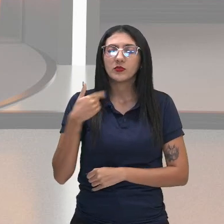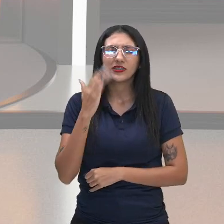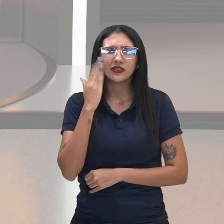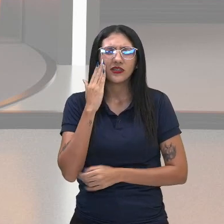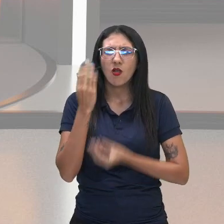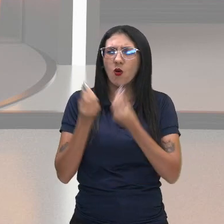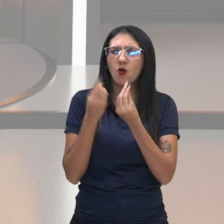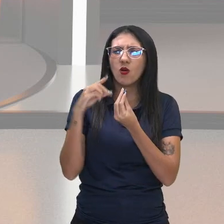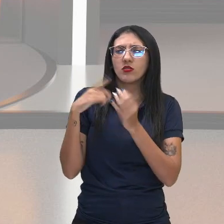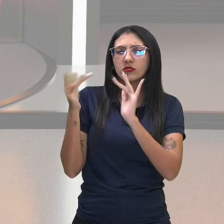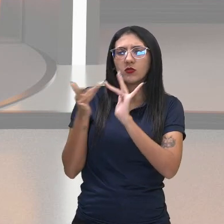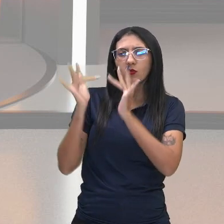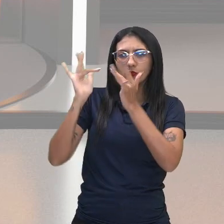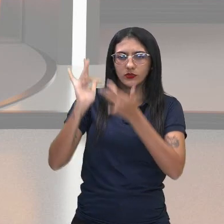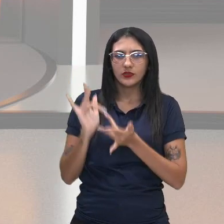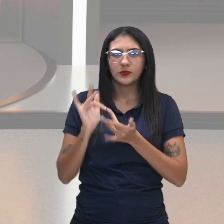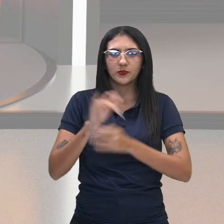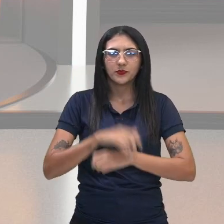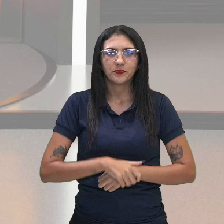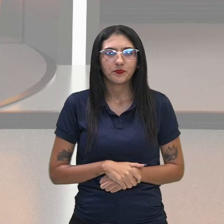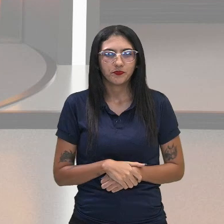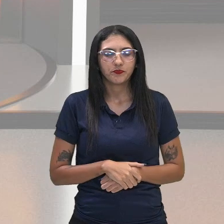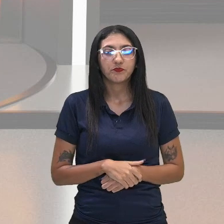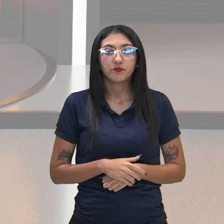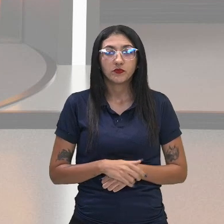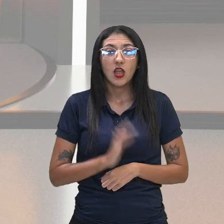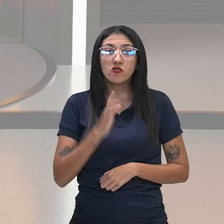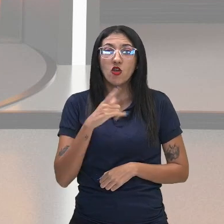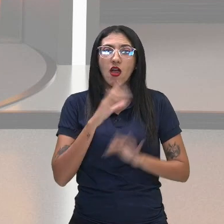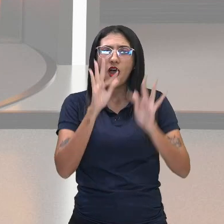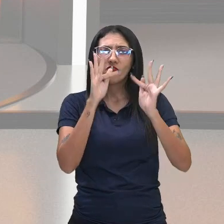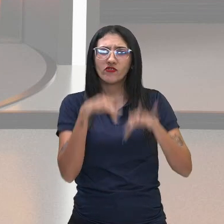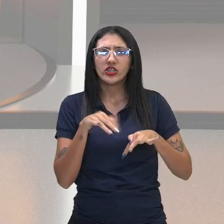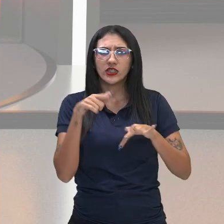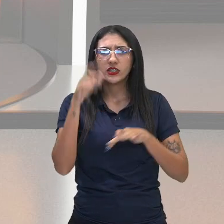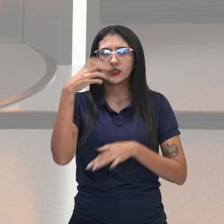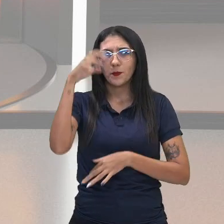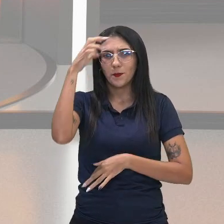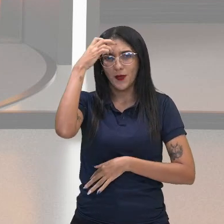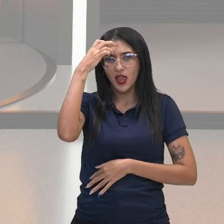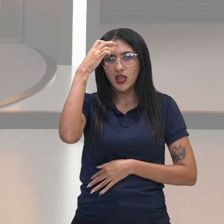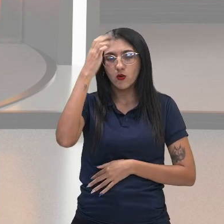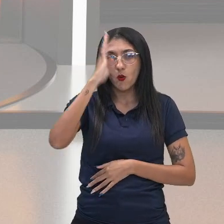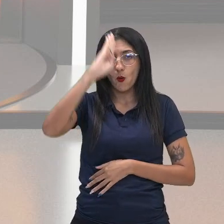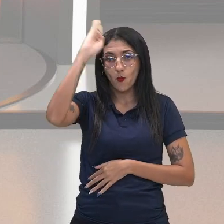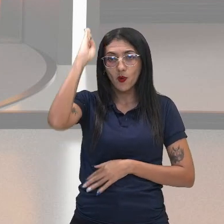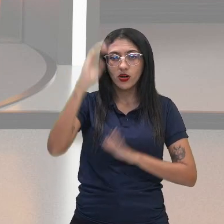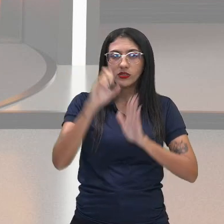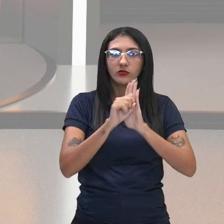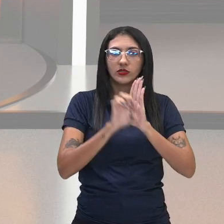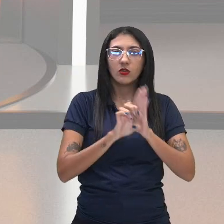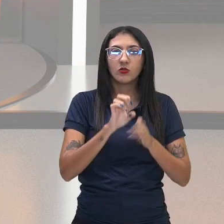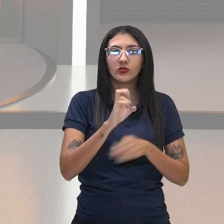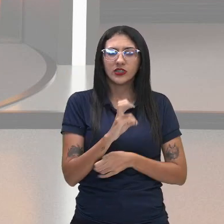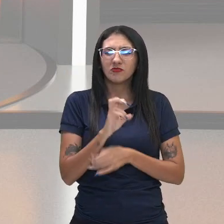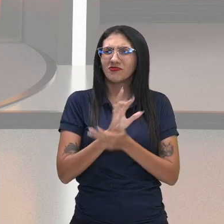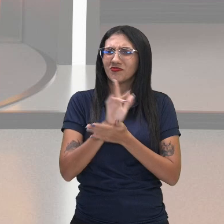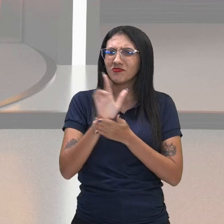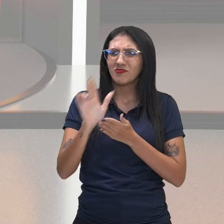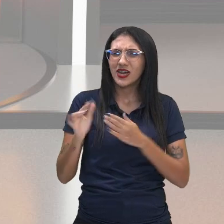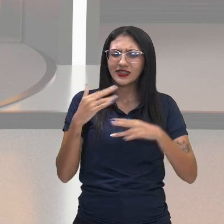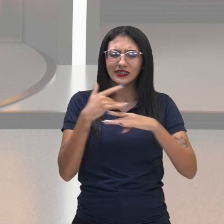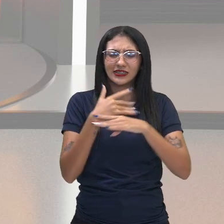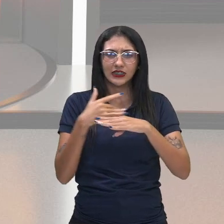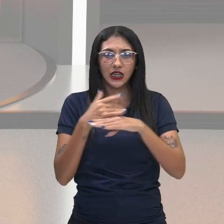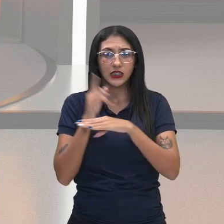como um todo. Então vamos lá, ó. Após a queda do Império Romano no século V, muitas cidades europeias entraram em declínio,